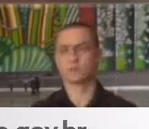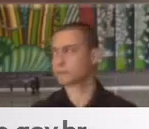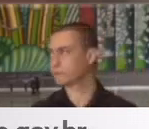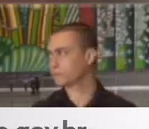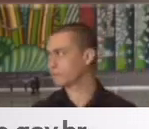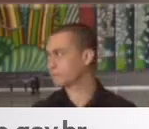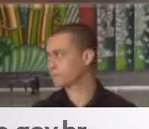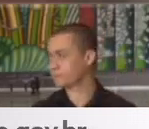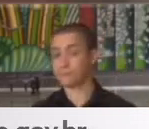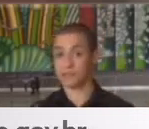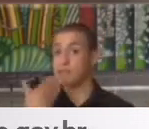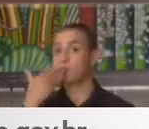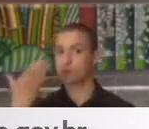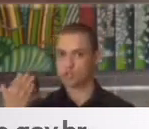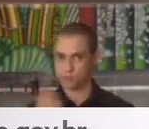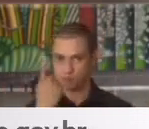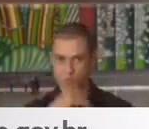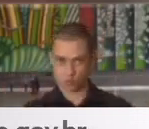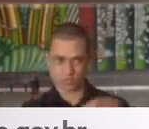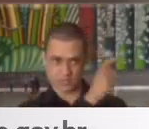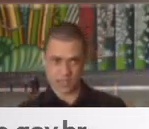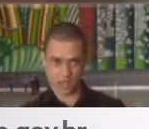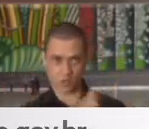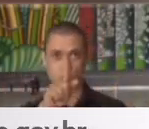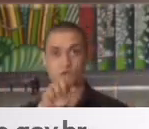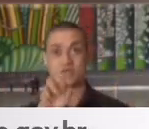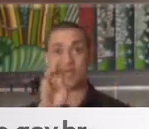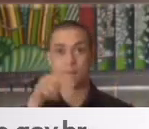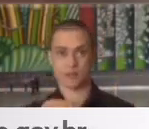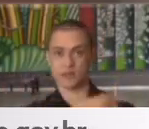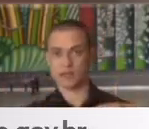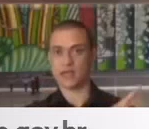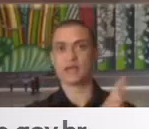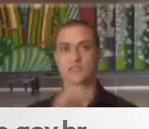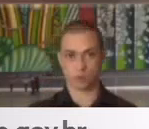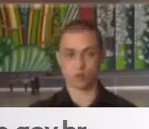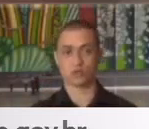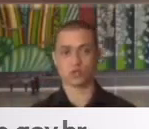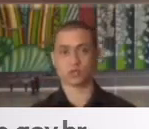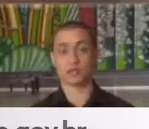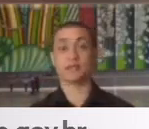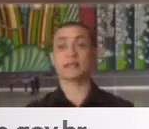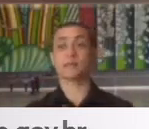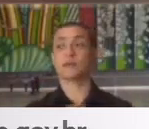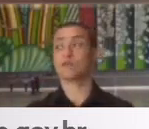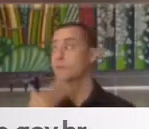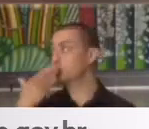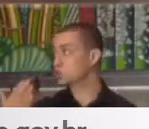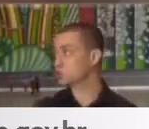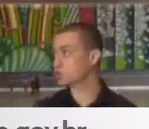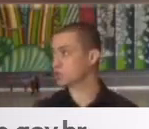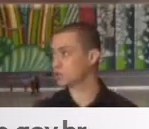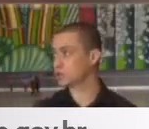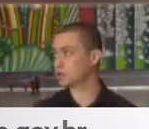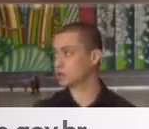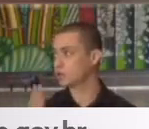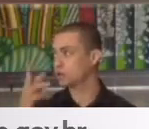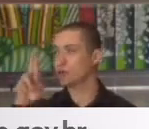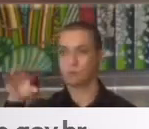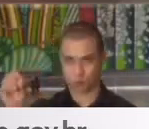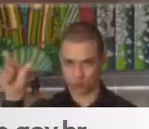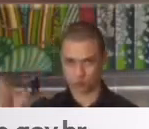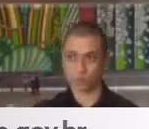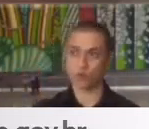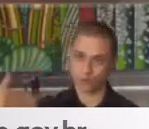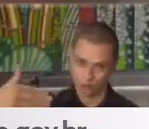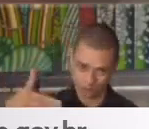pedir ao secretário a primeira pergunta, vou pedir ao secretário German que responda, vou pedir, Bruno, aos próximos que sucederem